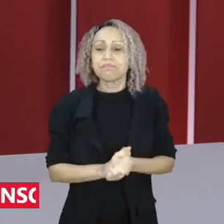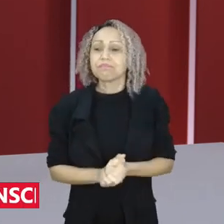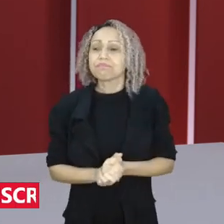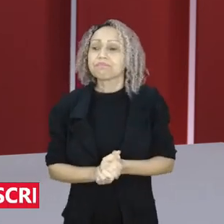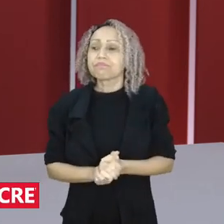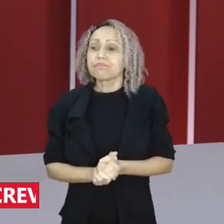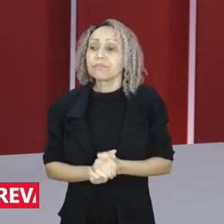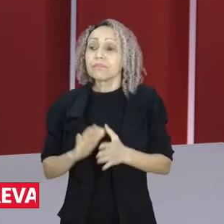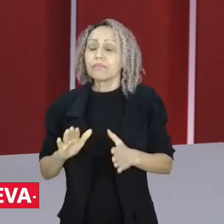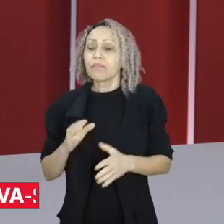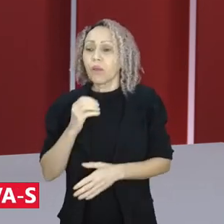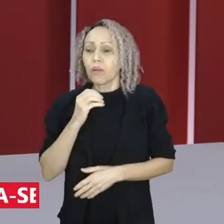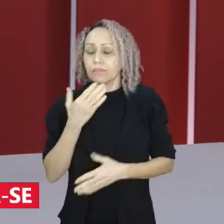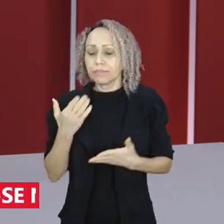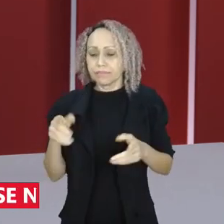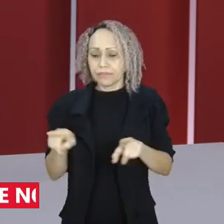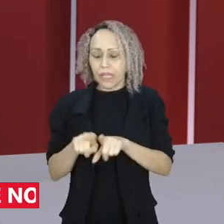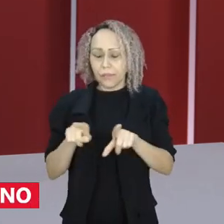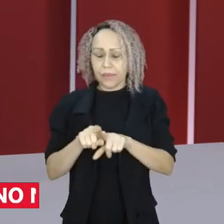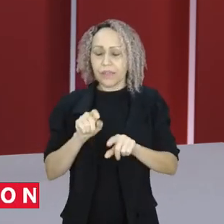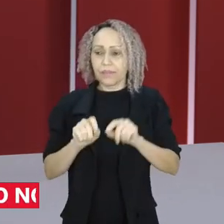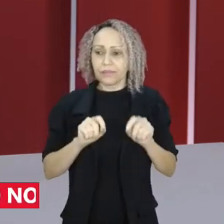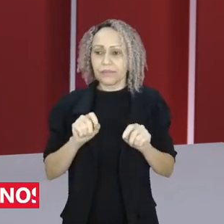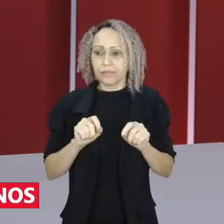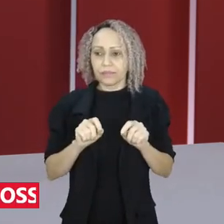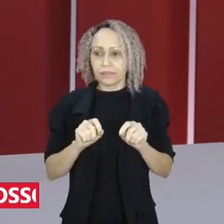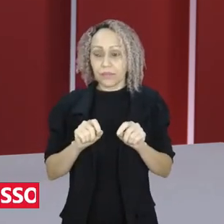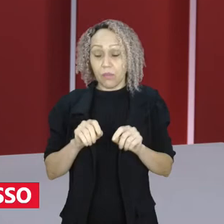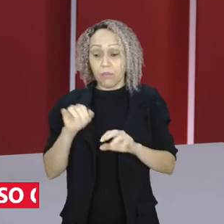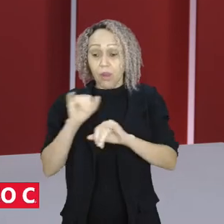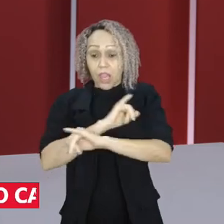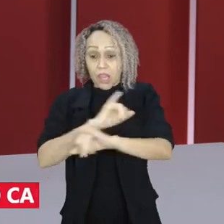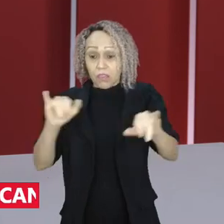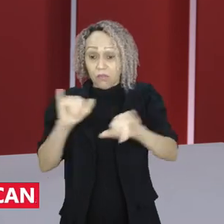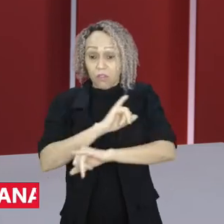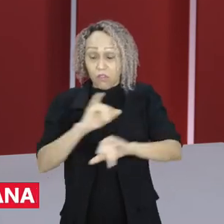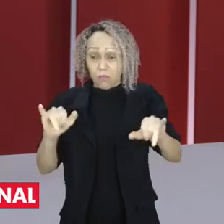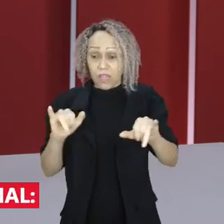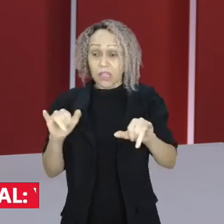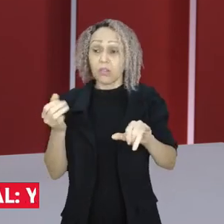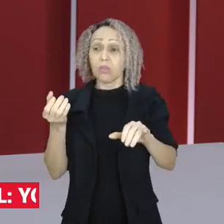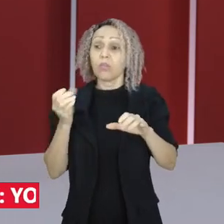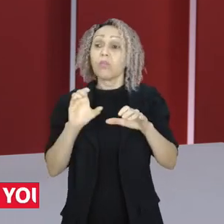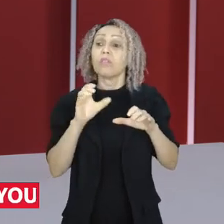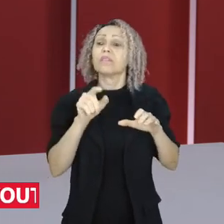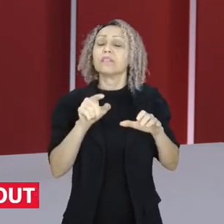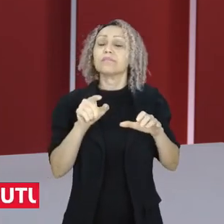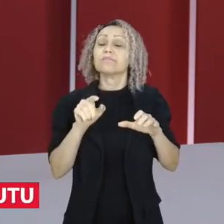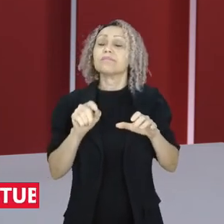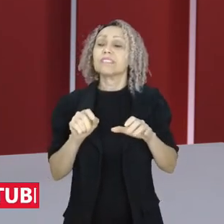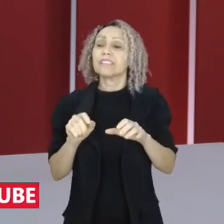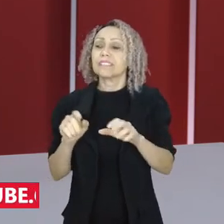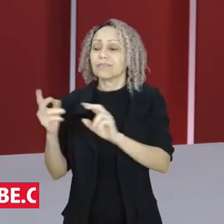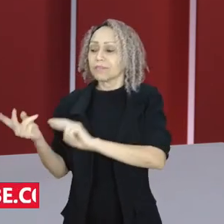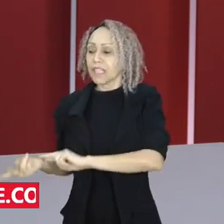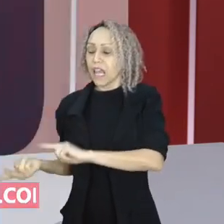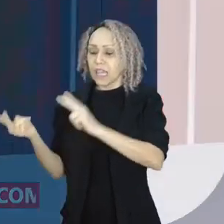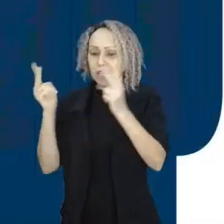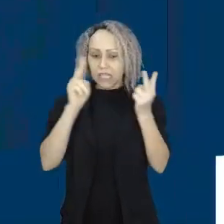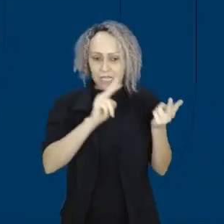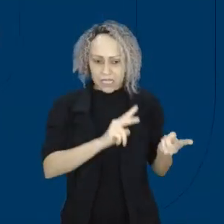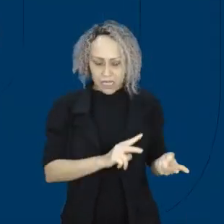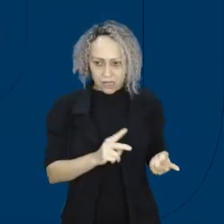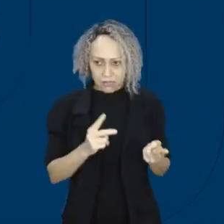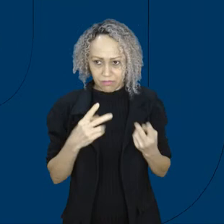e eu vou mandando aqui mais informações para vocês sobre a transição vamos lá